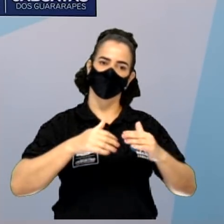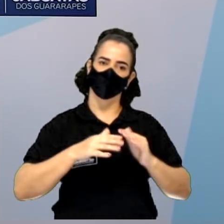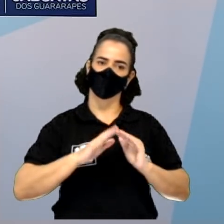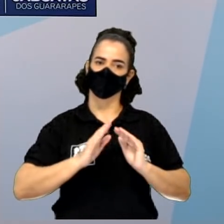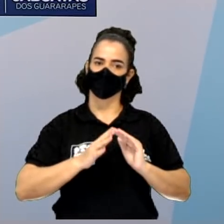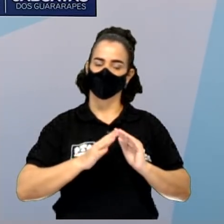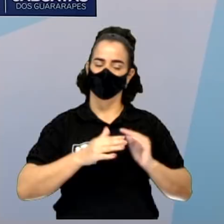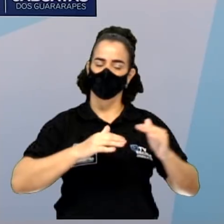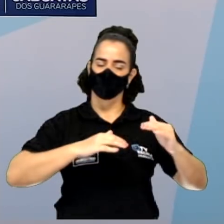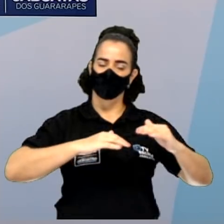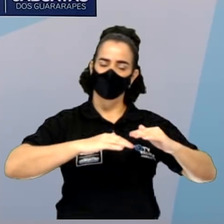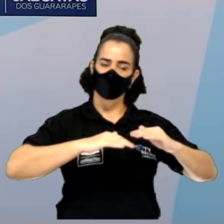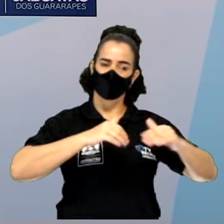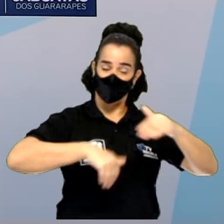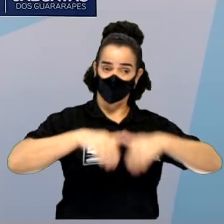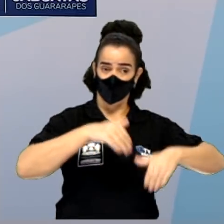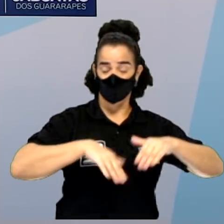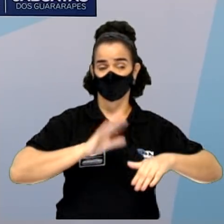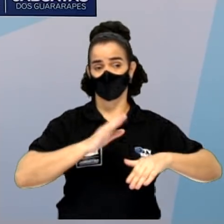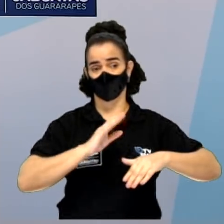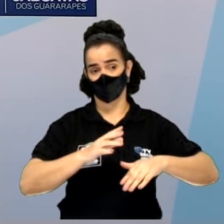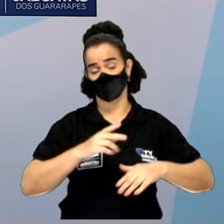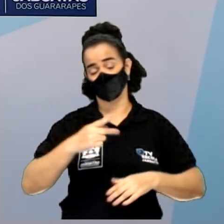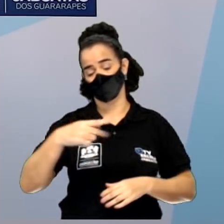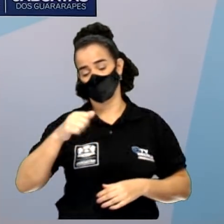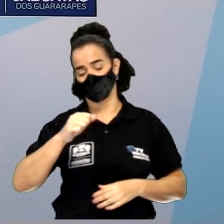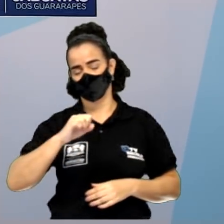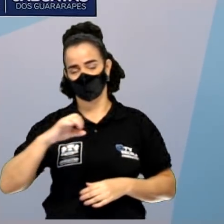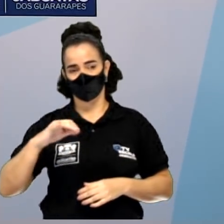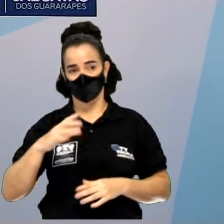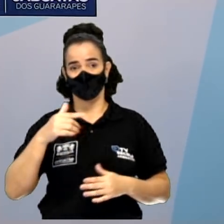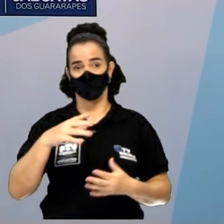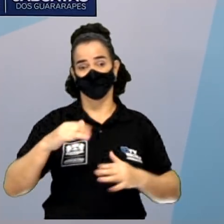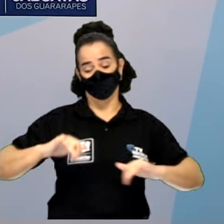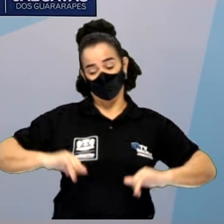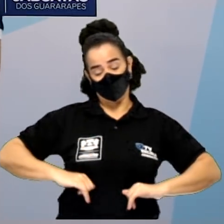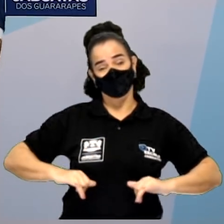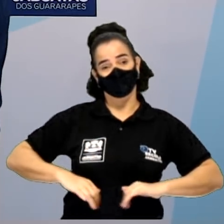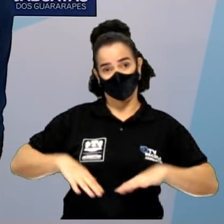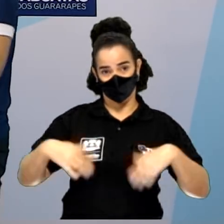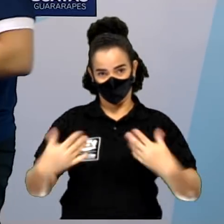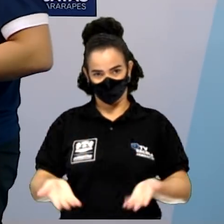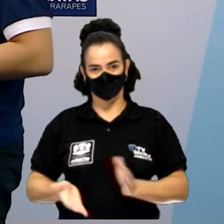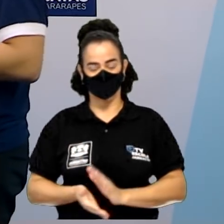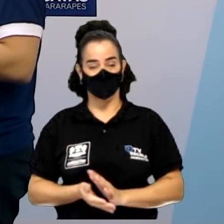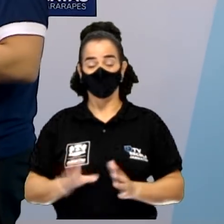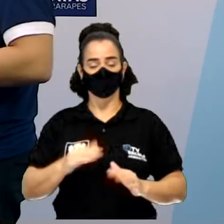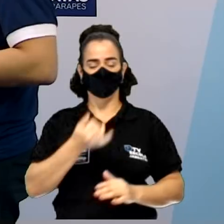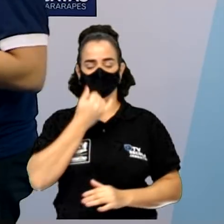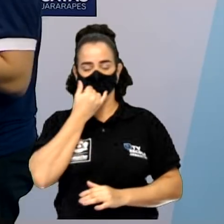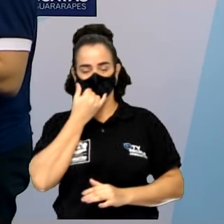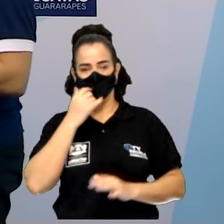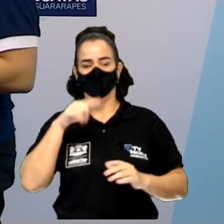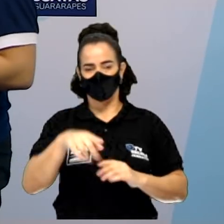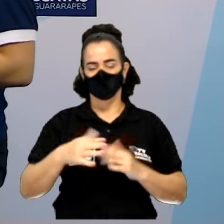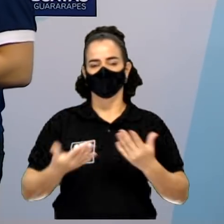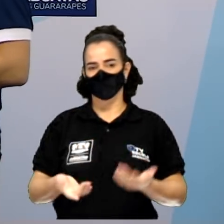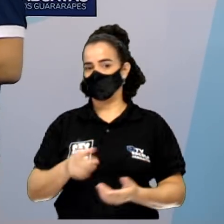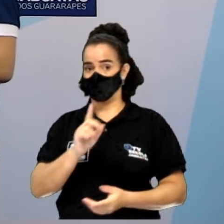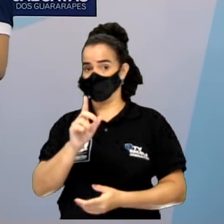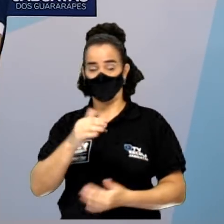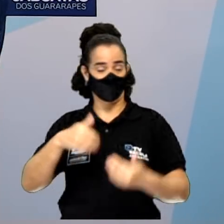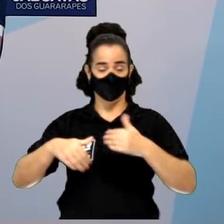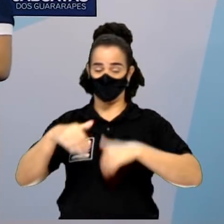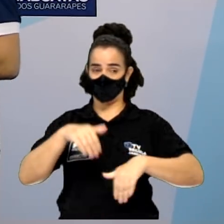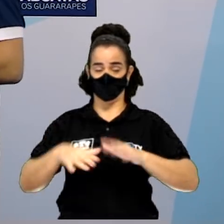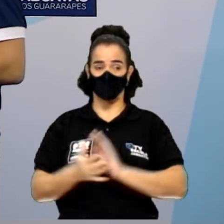ele vai sofrer a ação verbal. Relendo aqui, a gente encontra o seguinte. Mãe, quando começa o período do jejum? E do